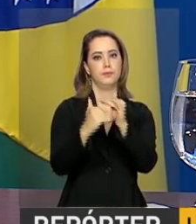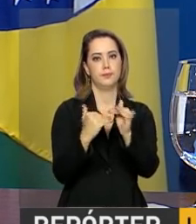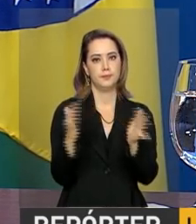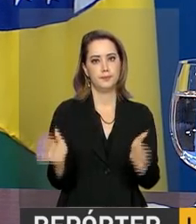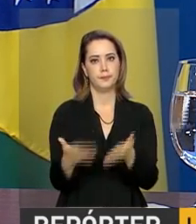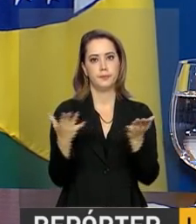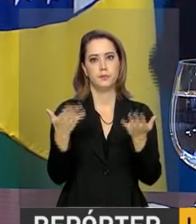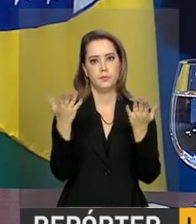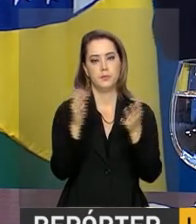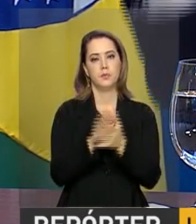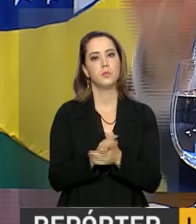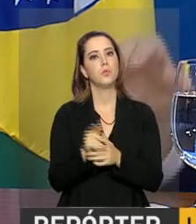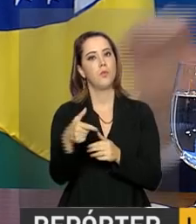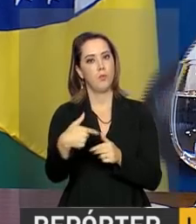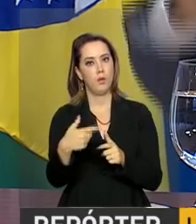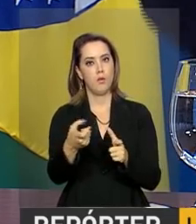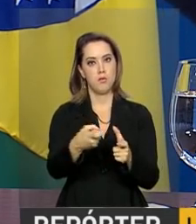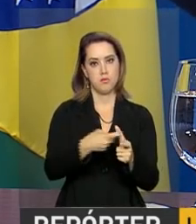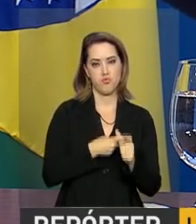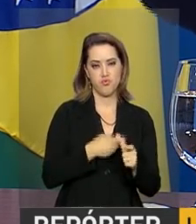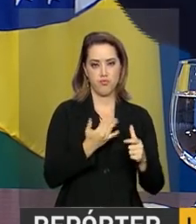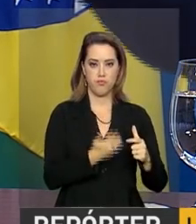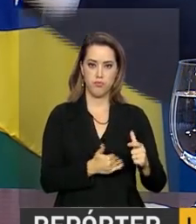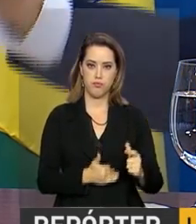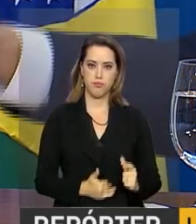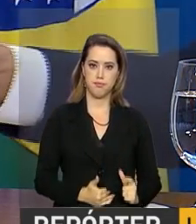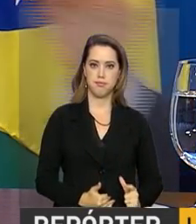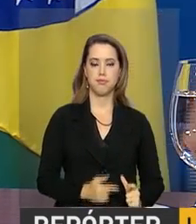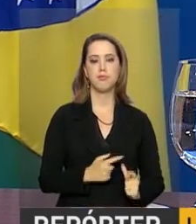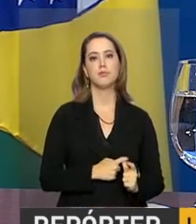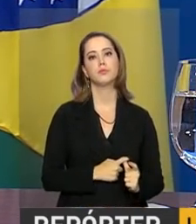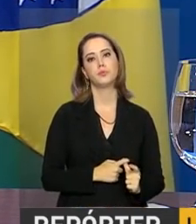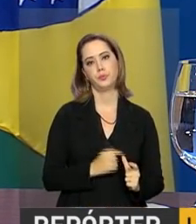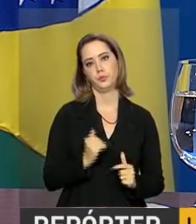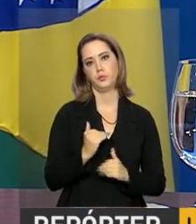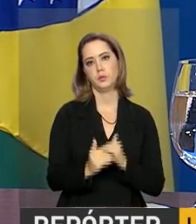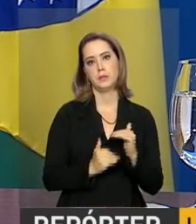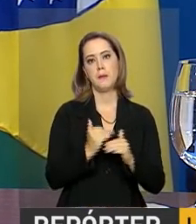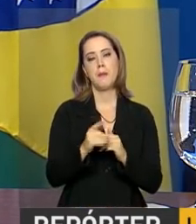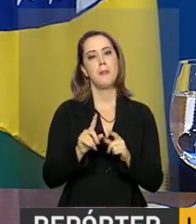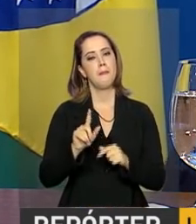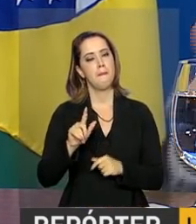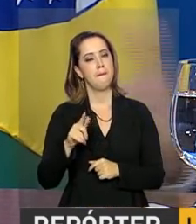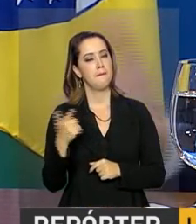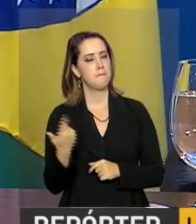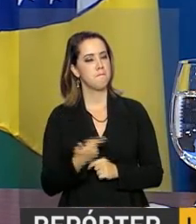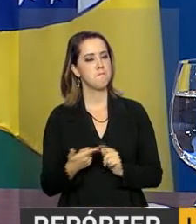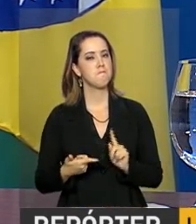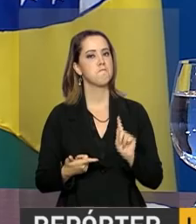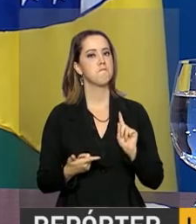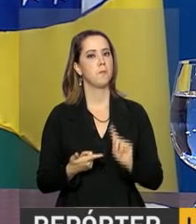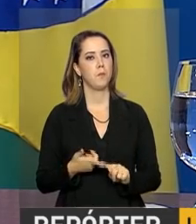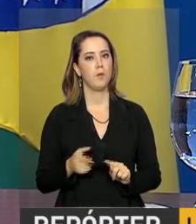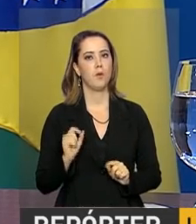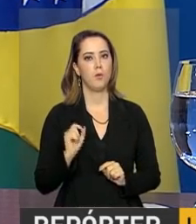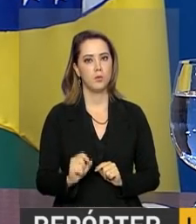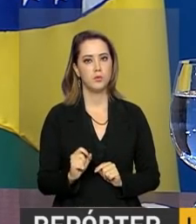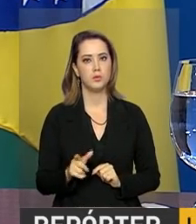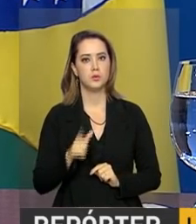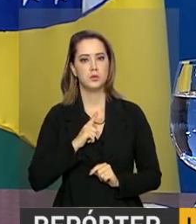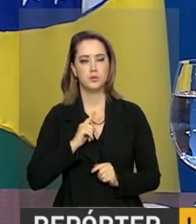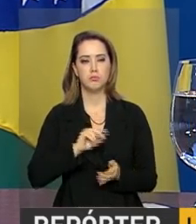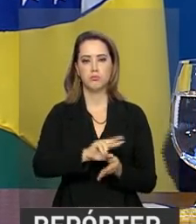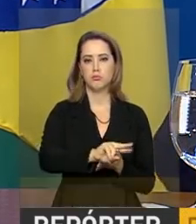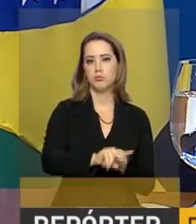com o controle dos gastos públicos e a controle da evolução da dívida e em segundo lugar, evidentemente,